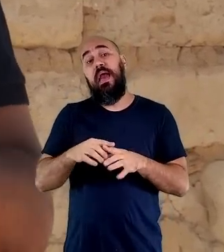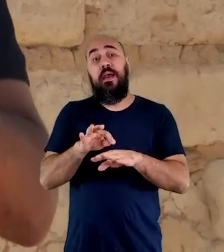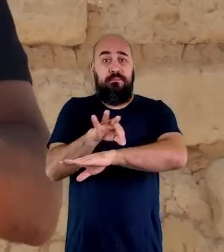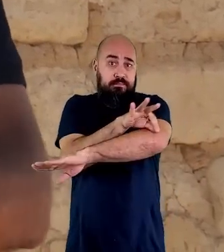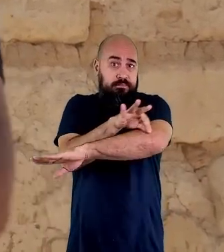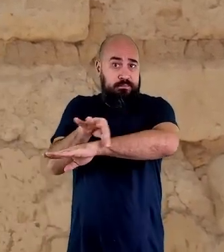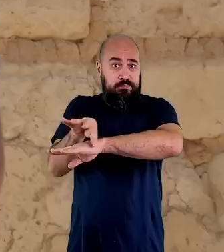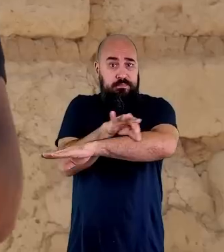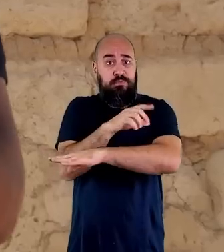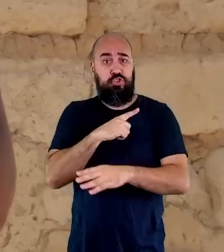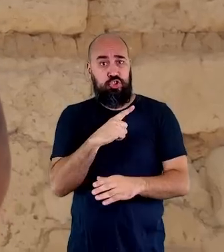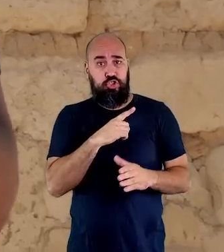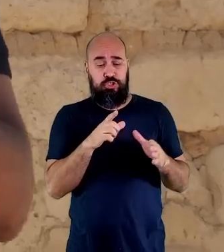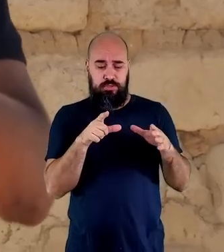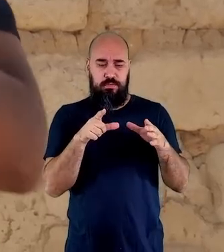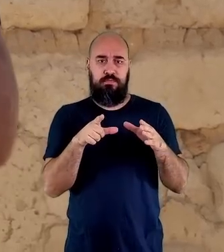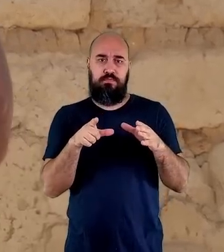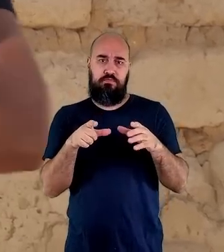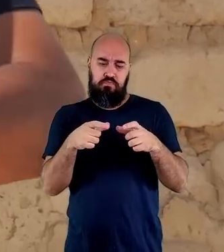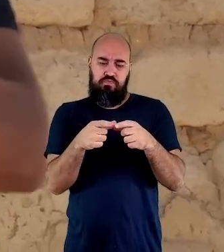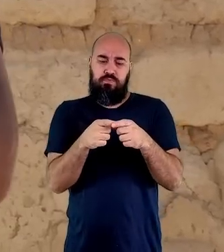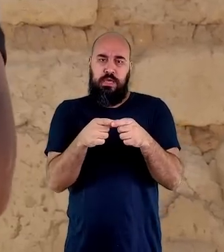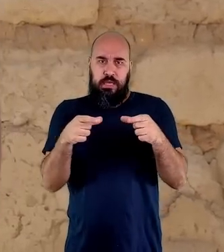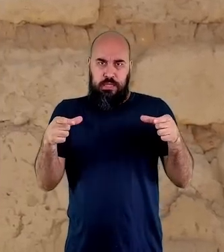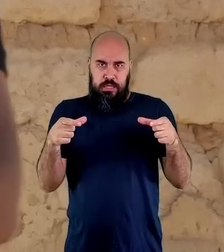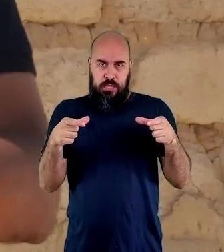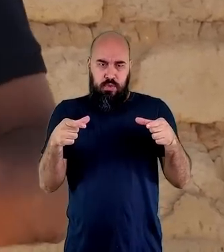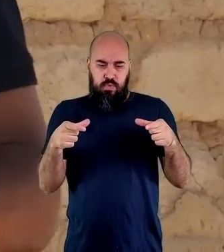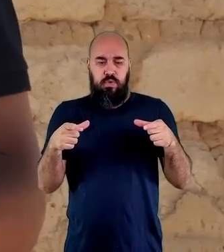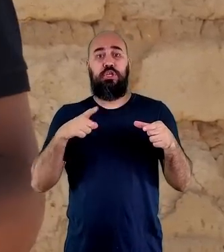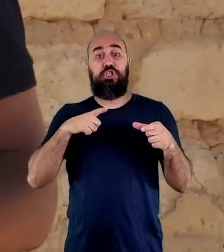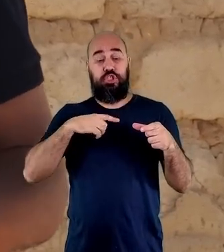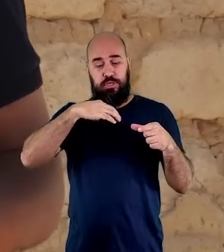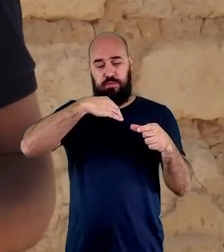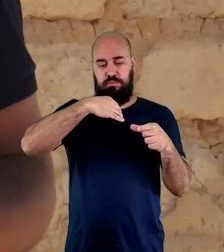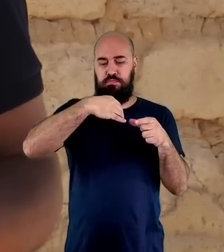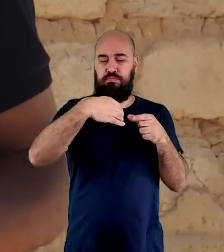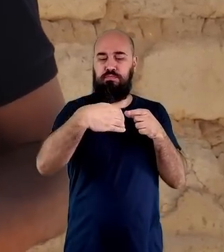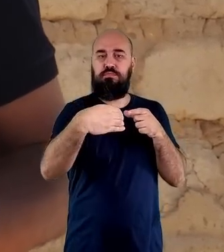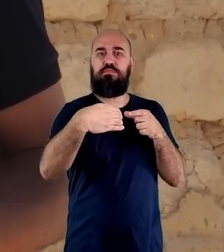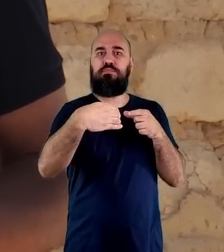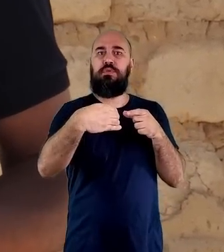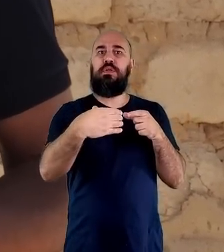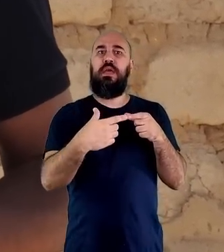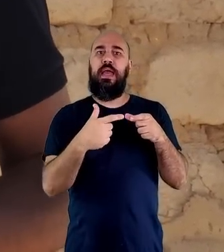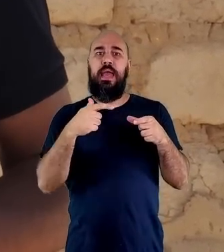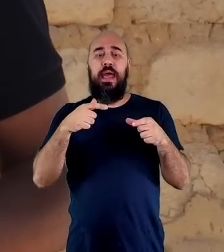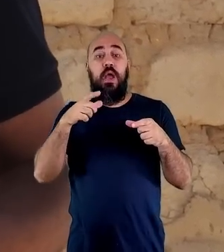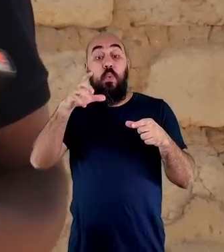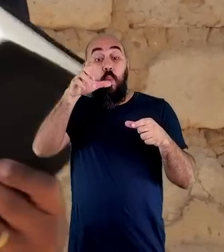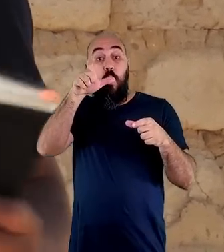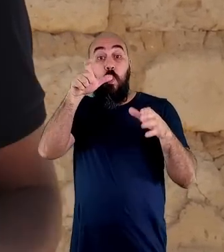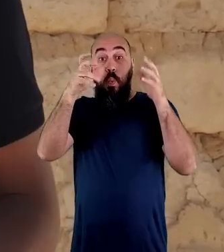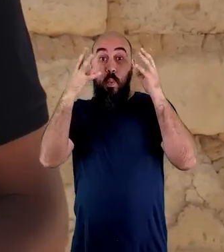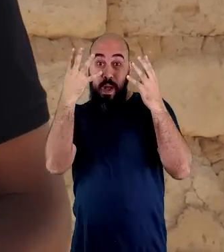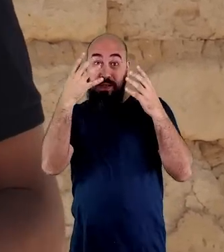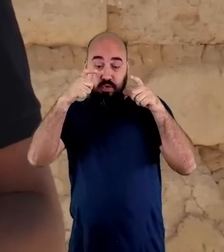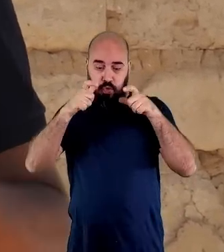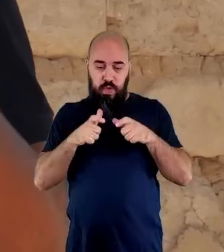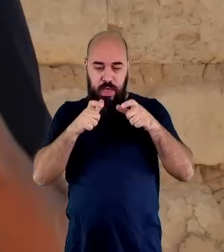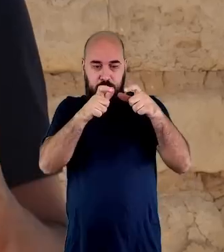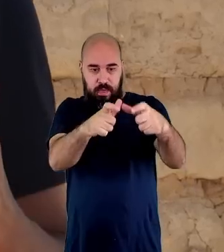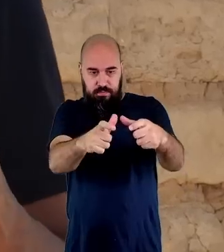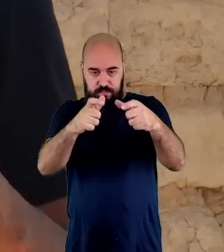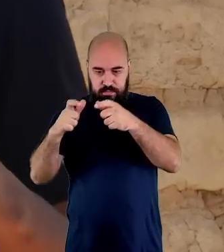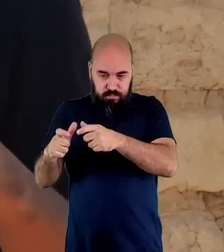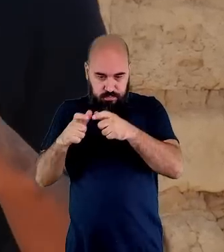você tinha aqui um retângulo, um quadrado, e você tinha uma cruz no meio, dividindo-a em 4 pontos. Por isso que a gente chama de casa de